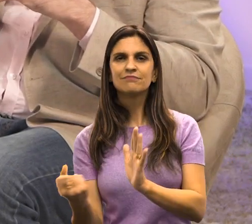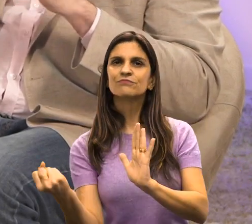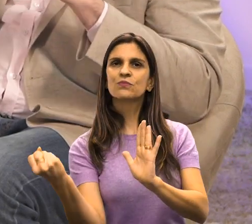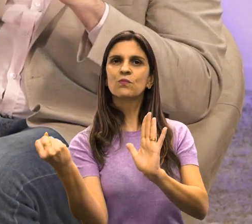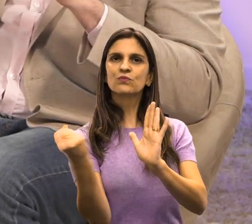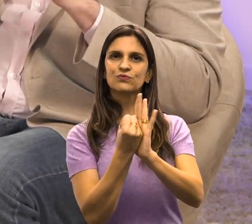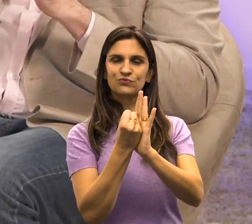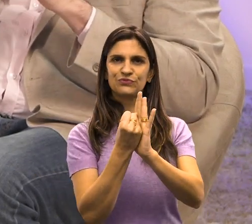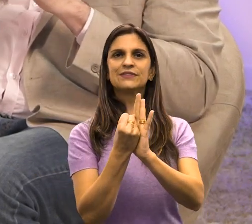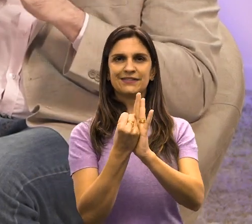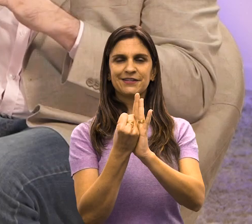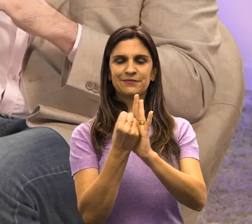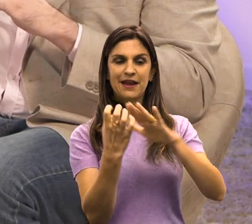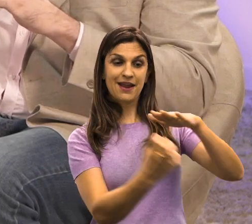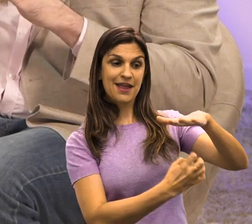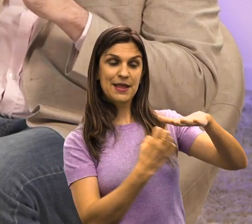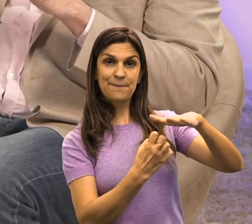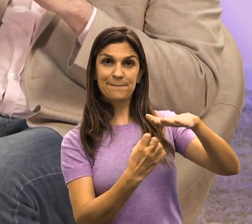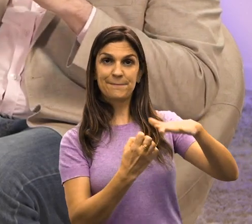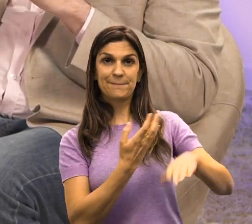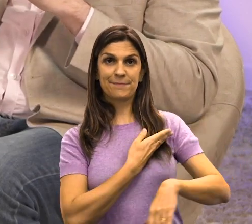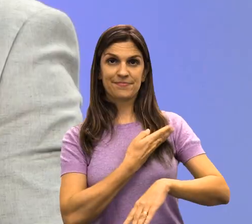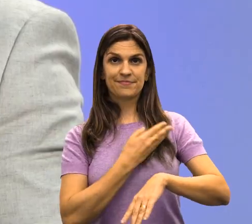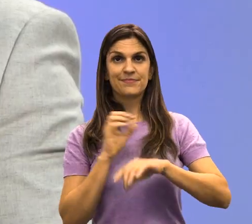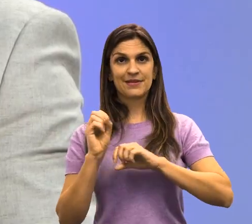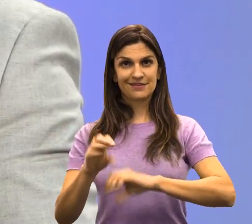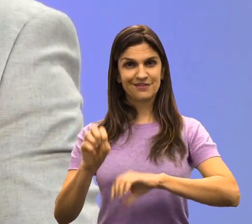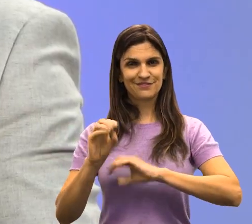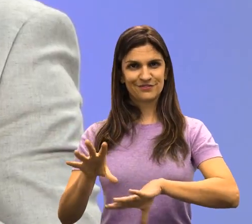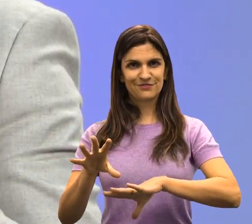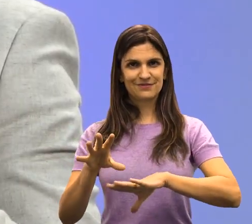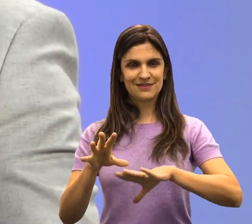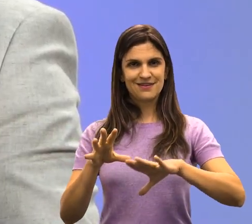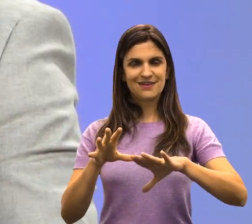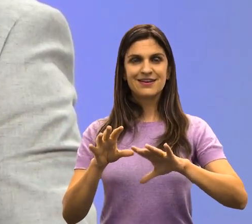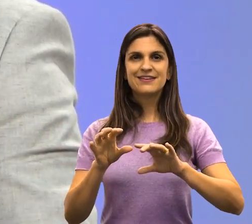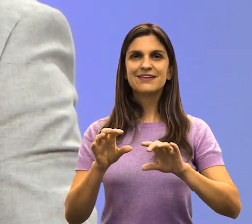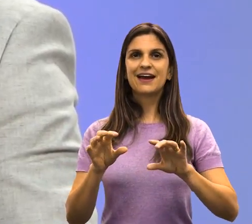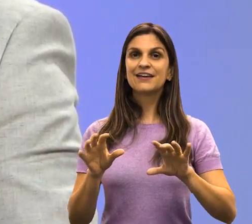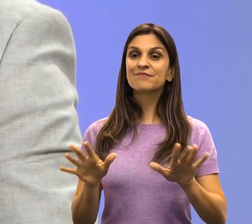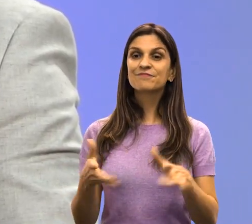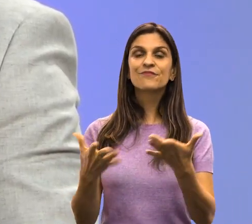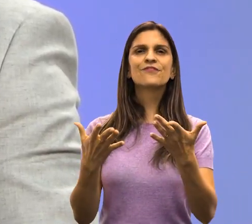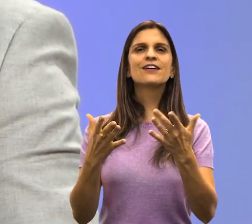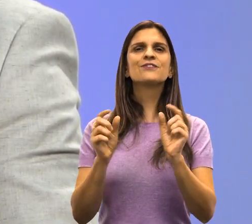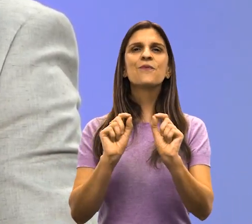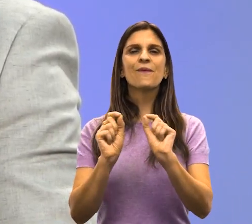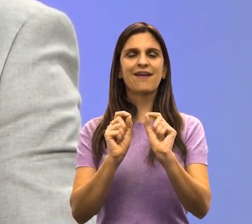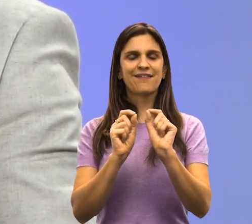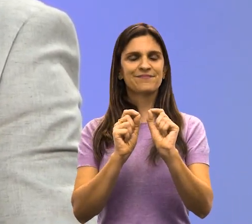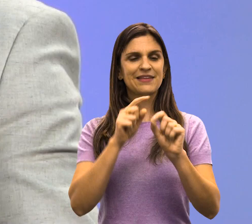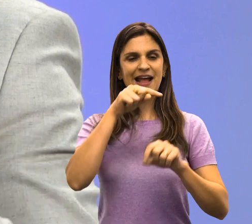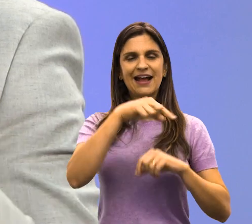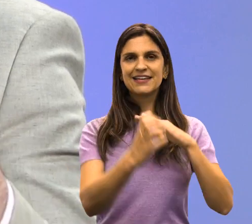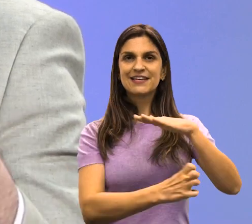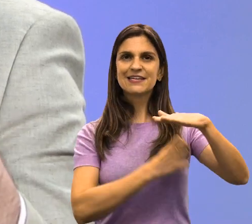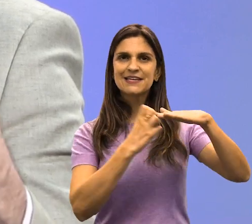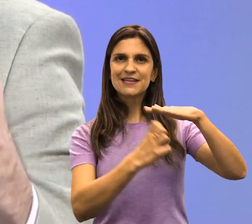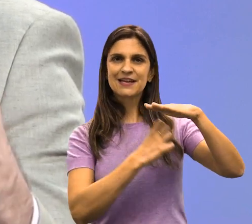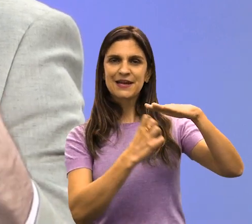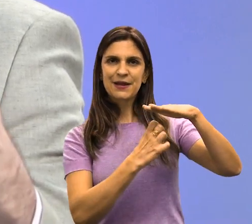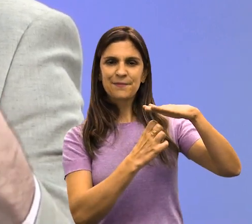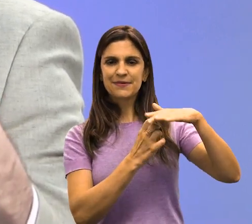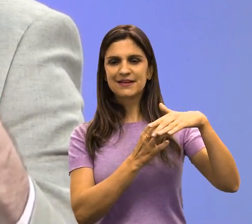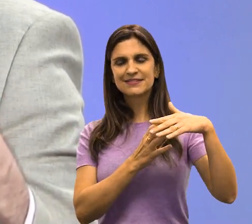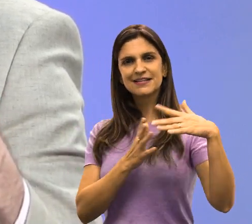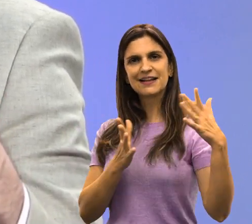selo Empresa Amiga da Educação, e esse selo abre as portas para ele, porque os pais que estão